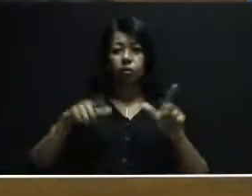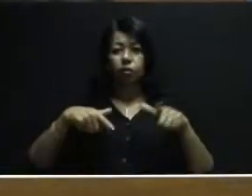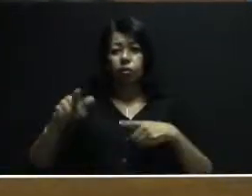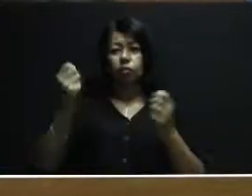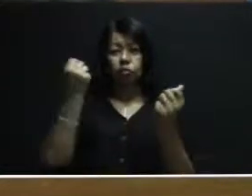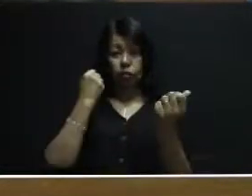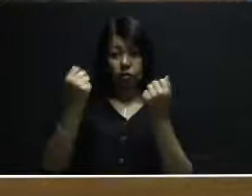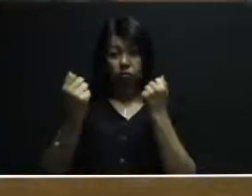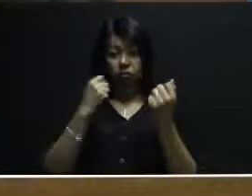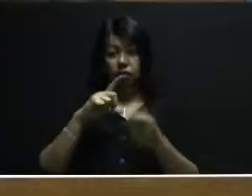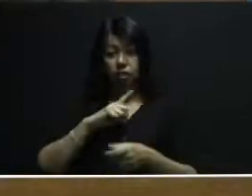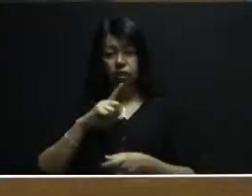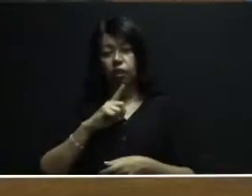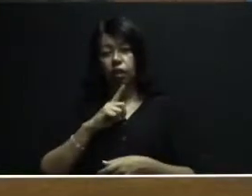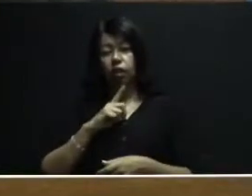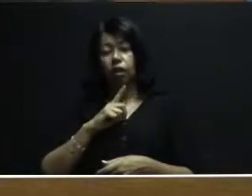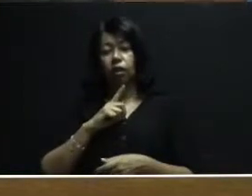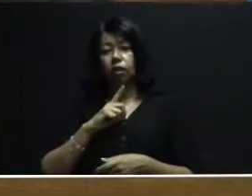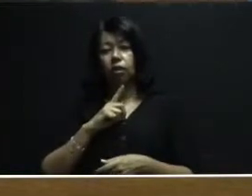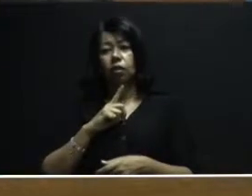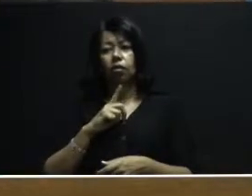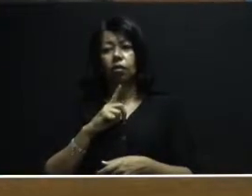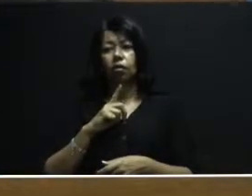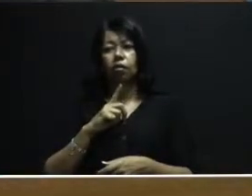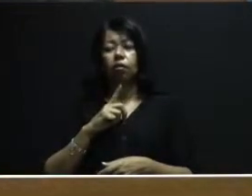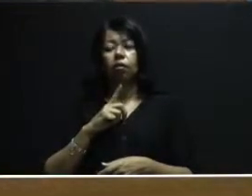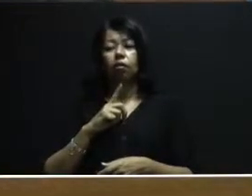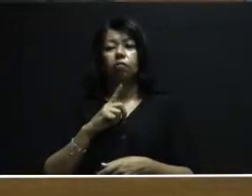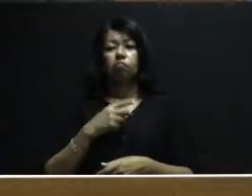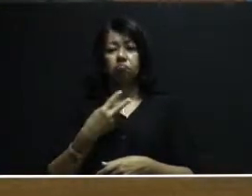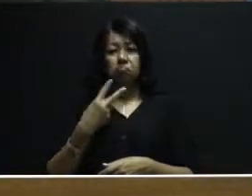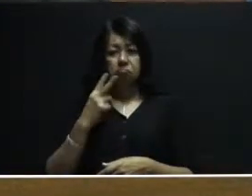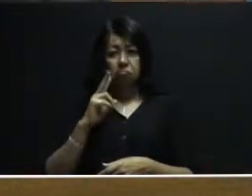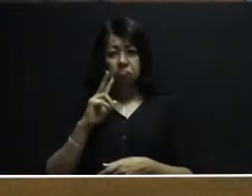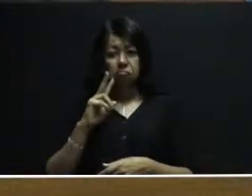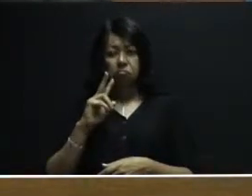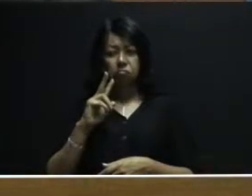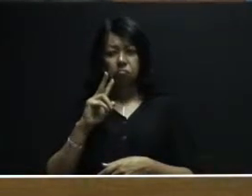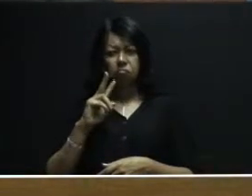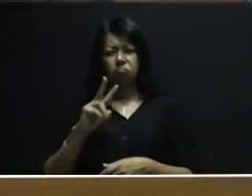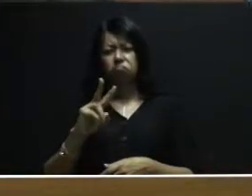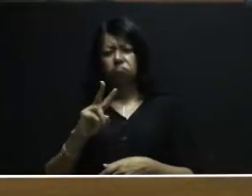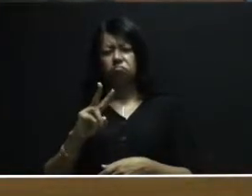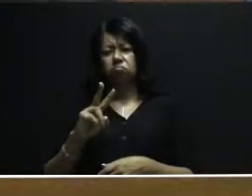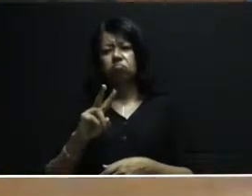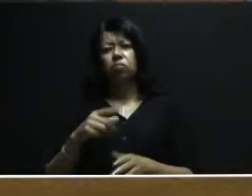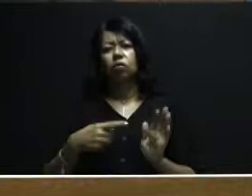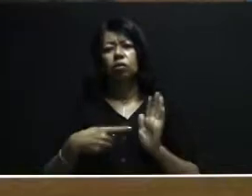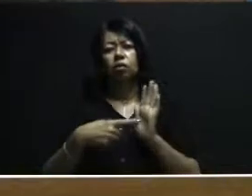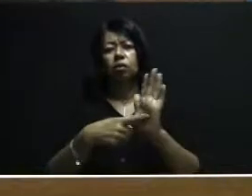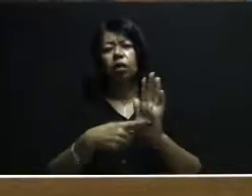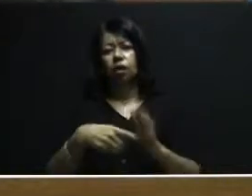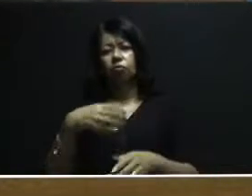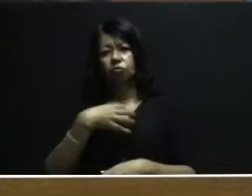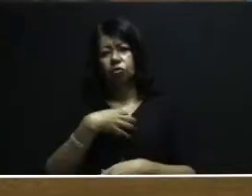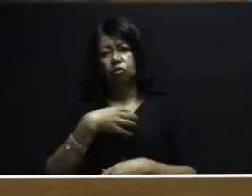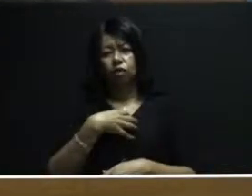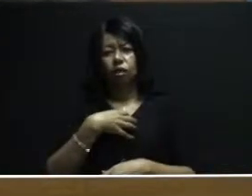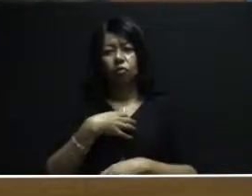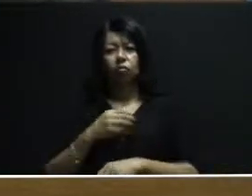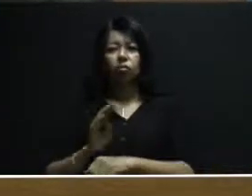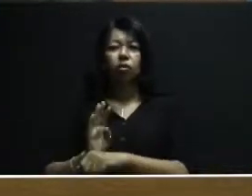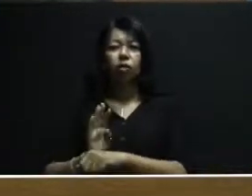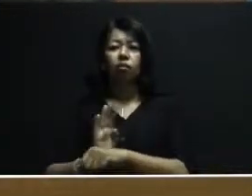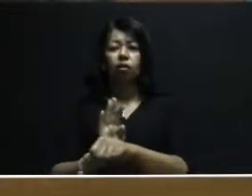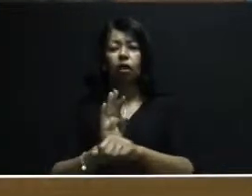que tenham ou ainda têm se distinguido de forma notável ou relevante, bem como contribuído com seus